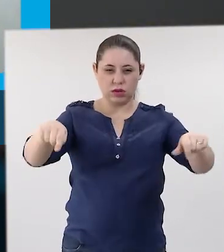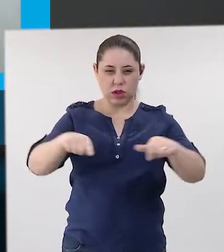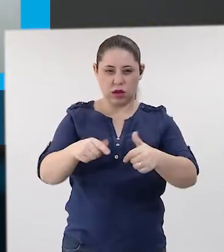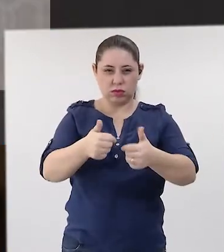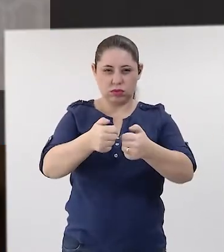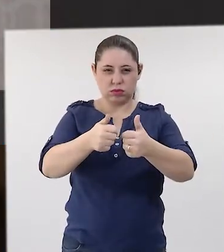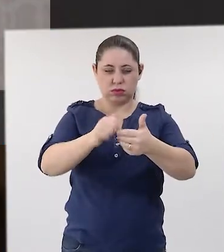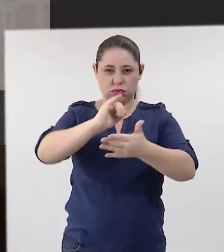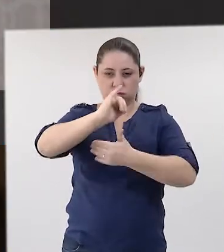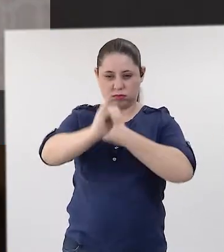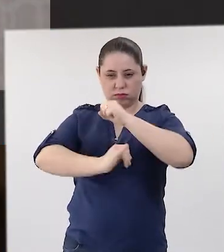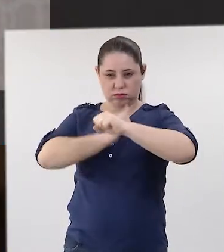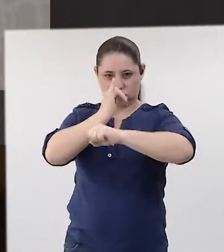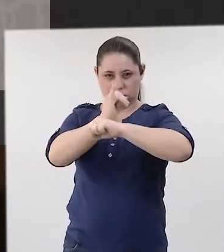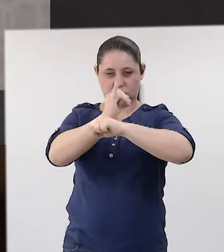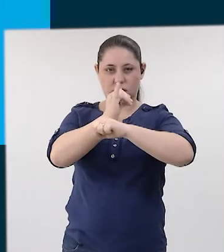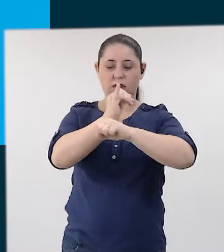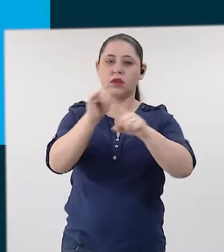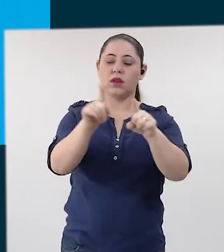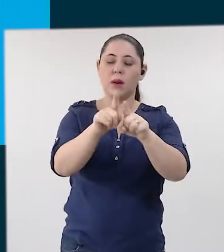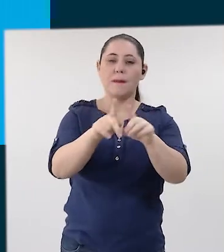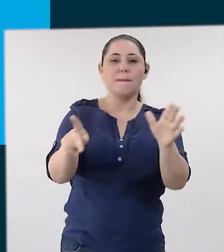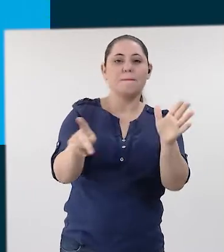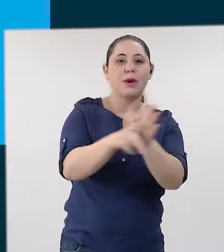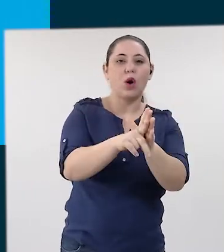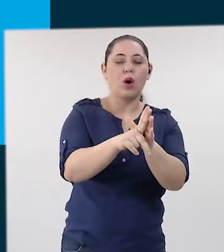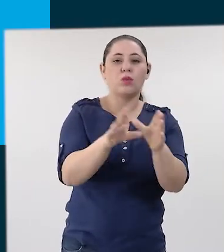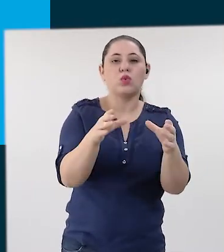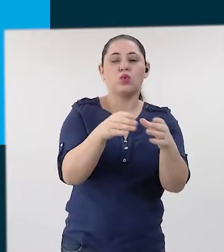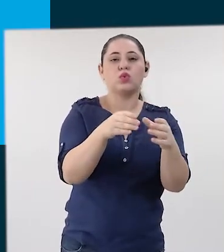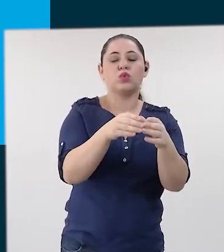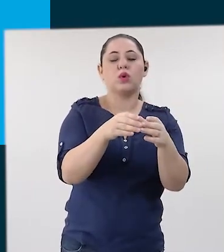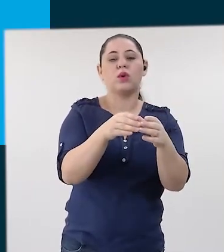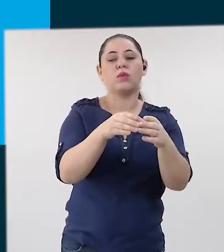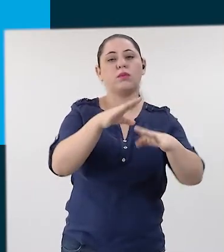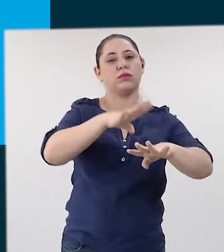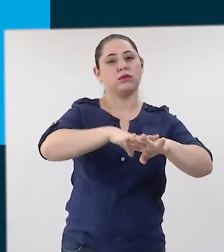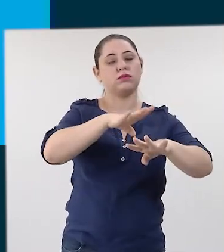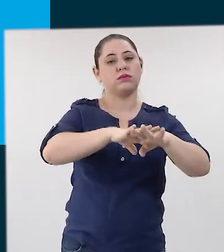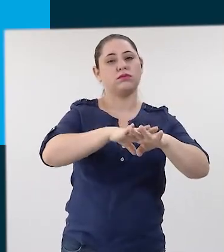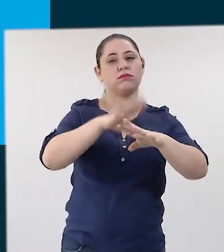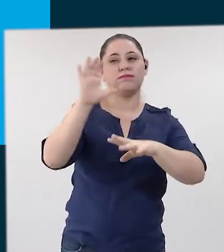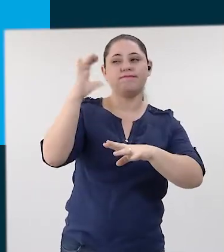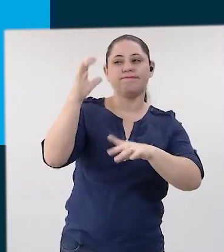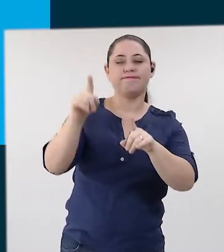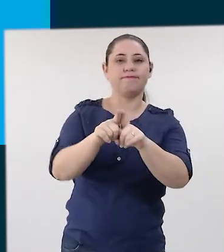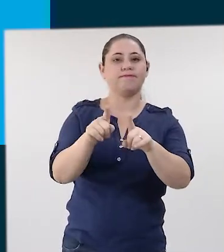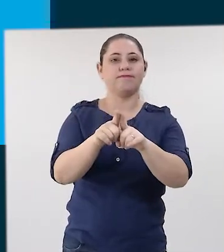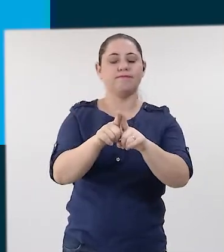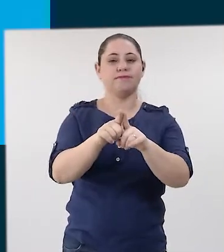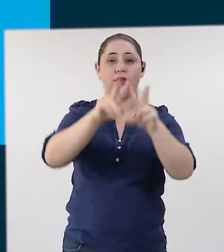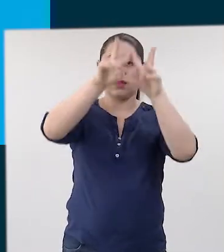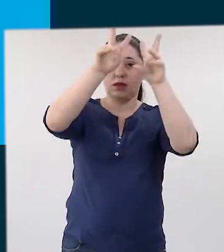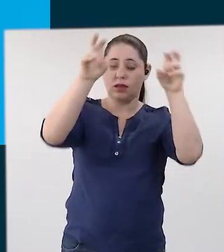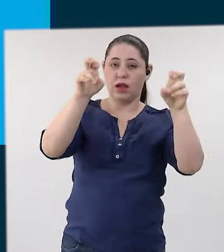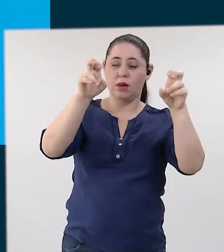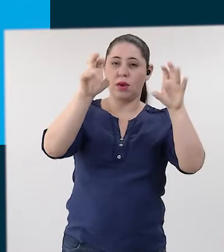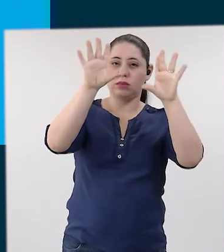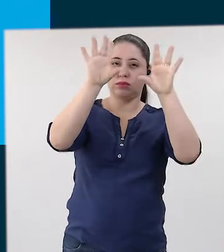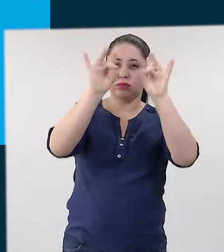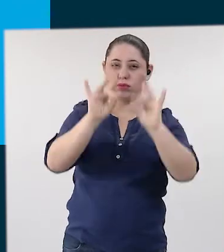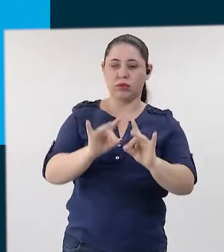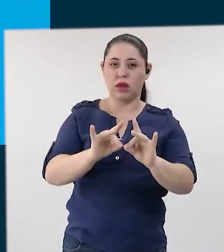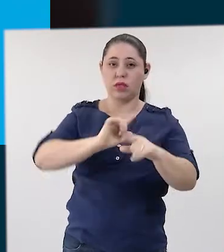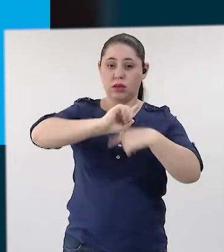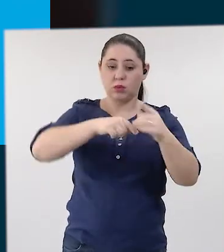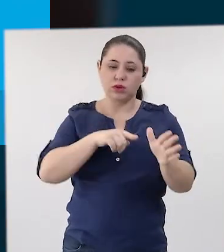virtual e jogam em desafios relacionados às áreas de matemática e ciências da natureza. Assuntos